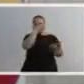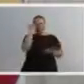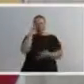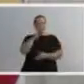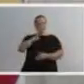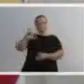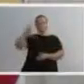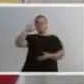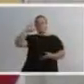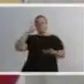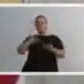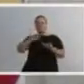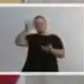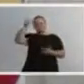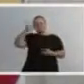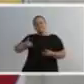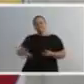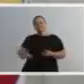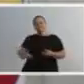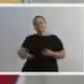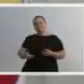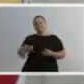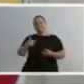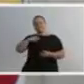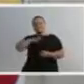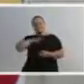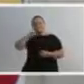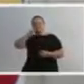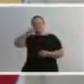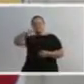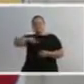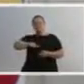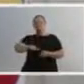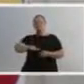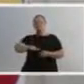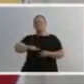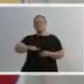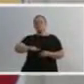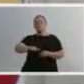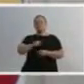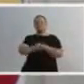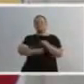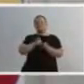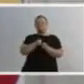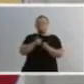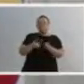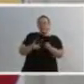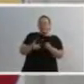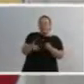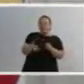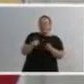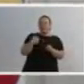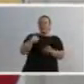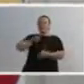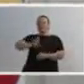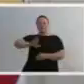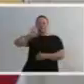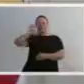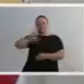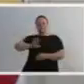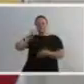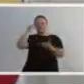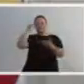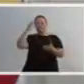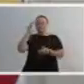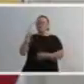candidatura que aconteceu agora em 2016 onde novamente fomos candidatos agradecer a cada um dos dois mil